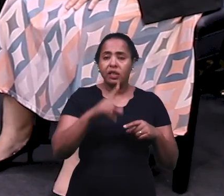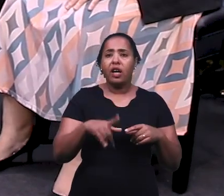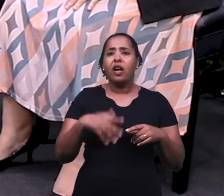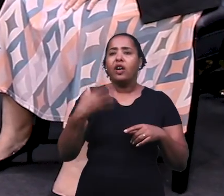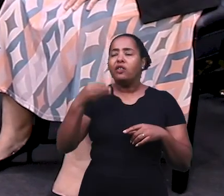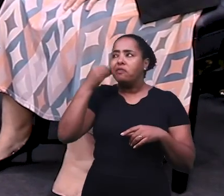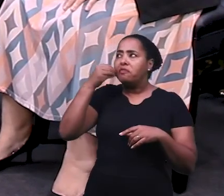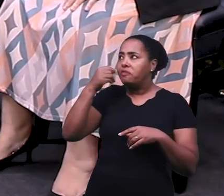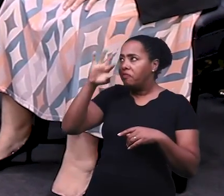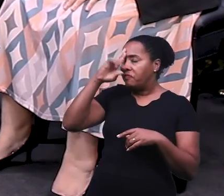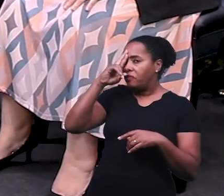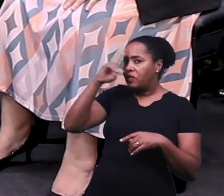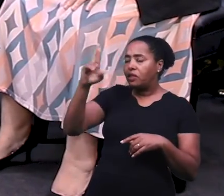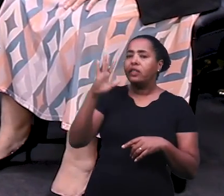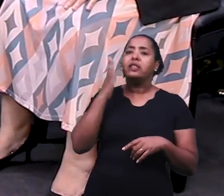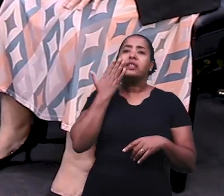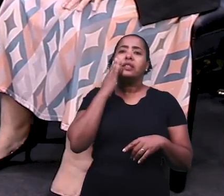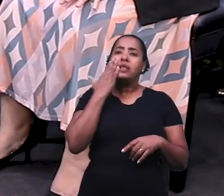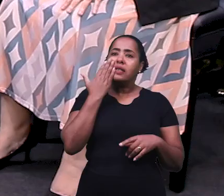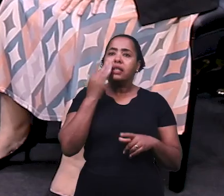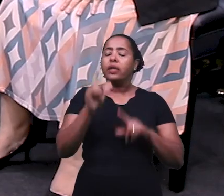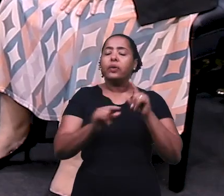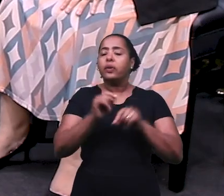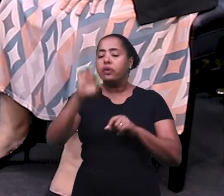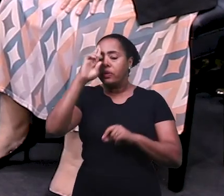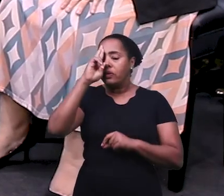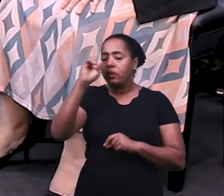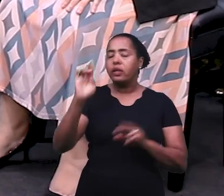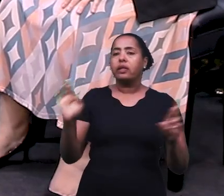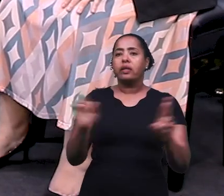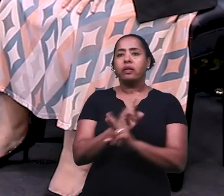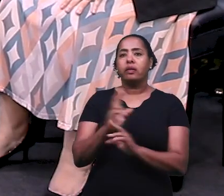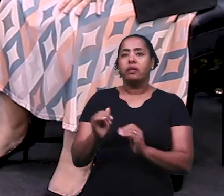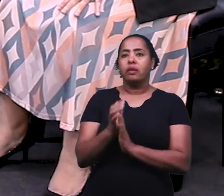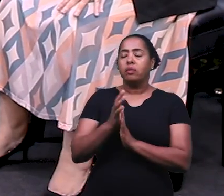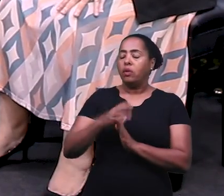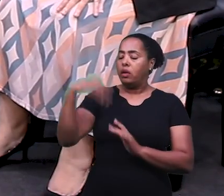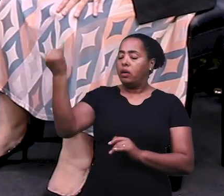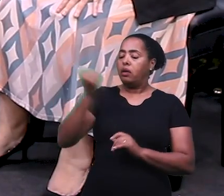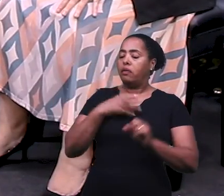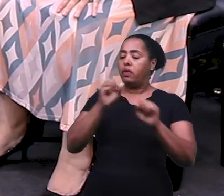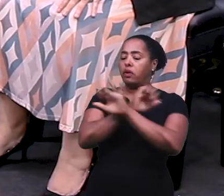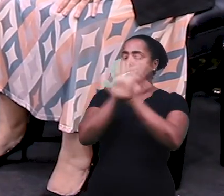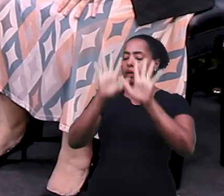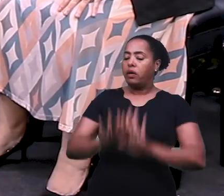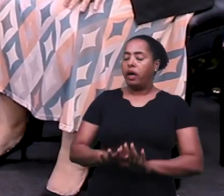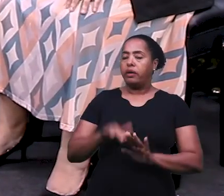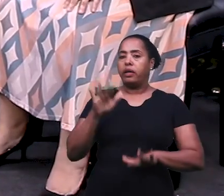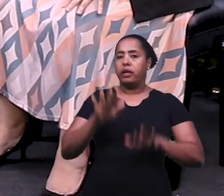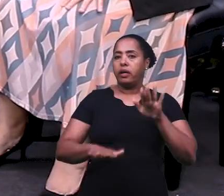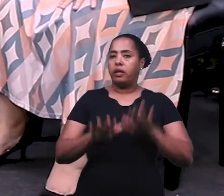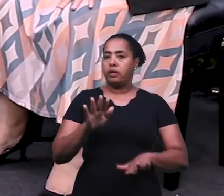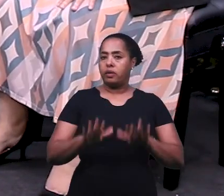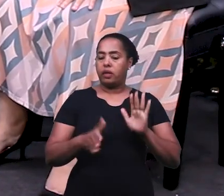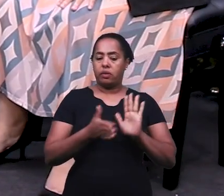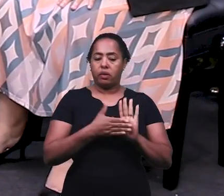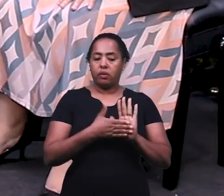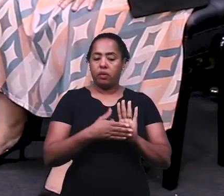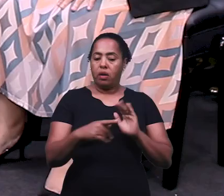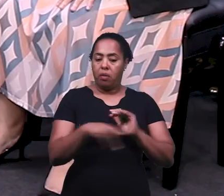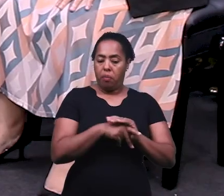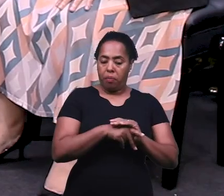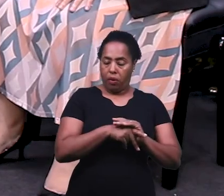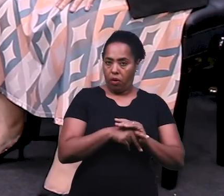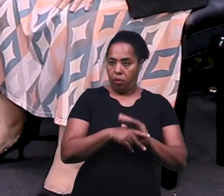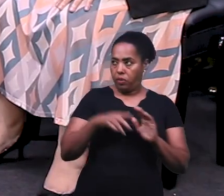naquele quarto de hospital, eu tive uma grande experiência com o Senhor, sabe? De entender o que o Senhor queria da minha vida em relação ao louvor. Ele falou bem claro comigo que às